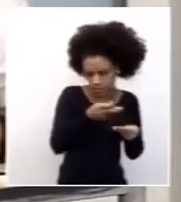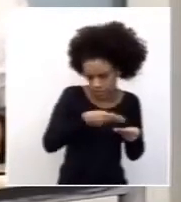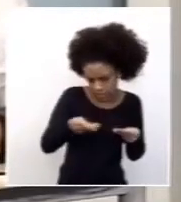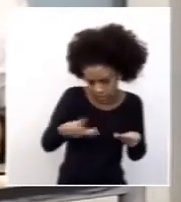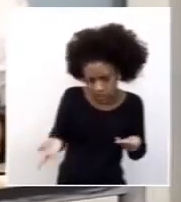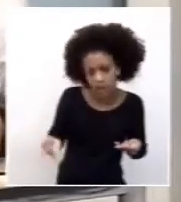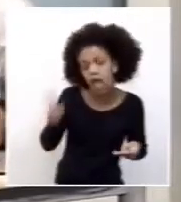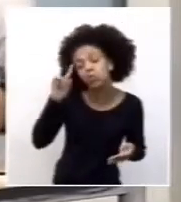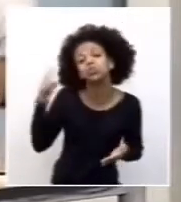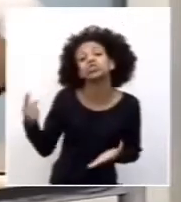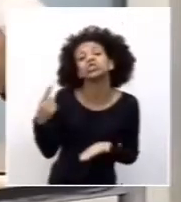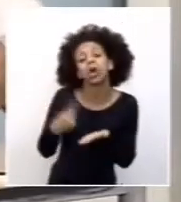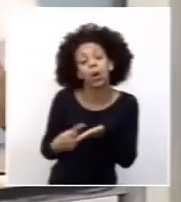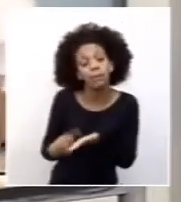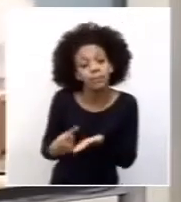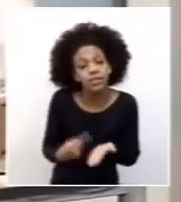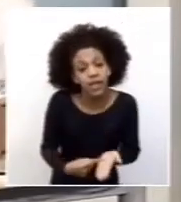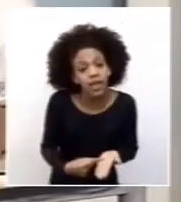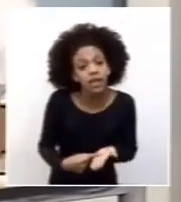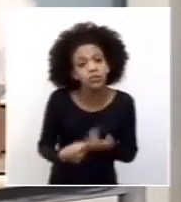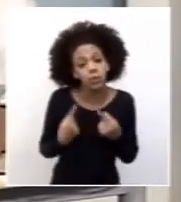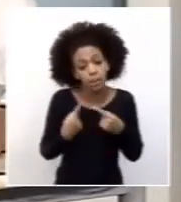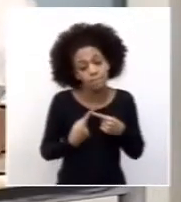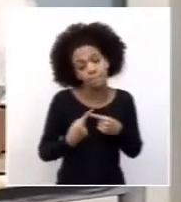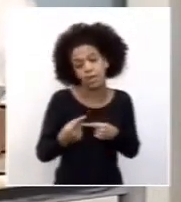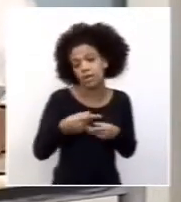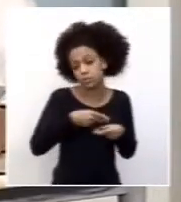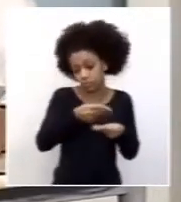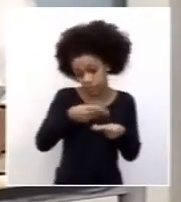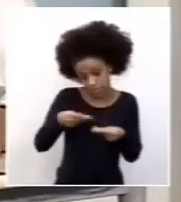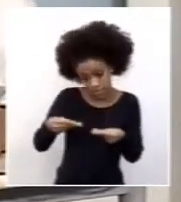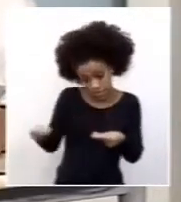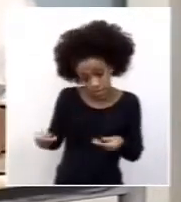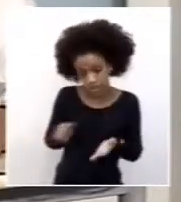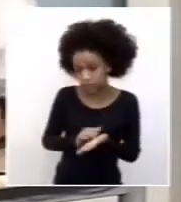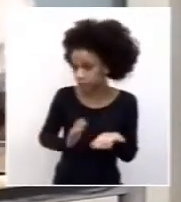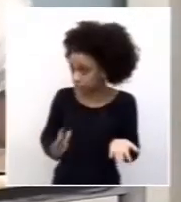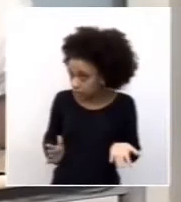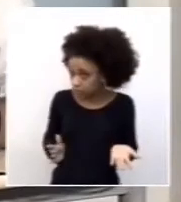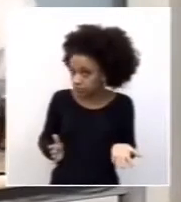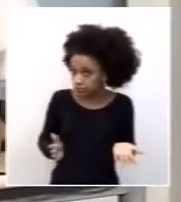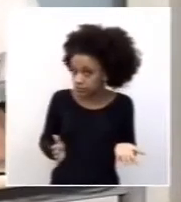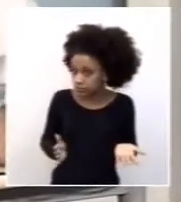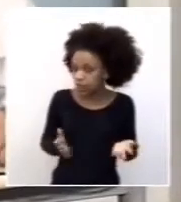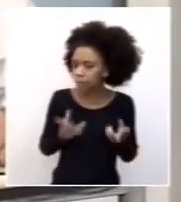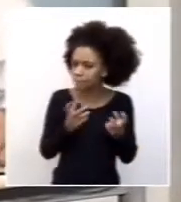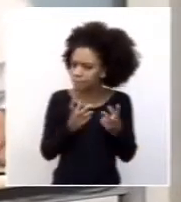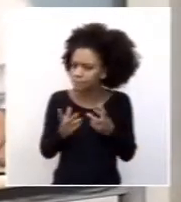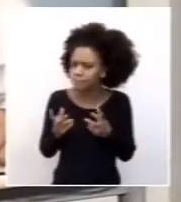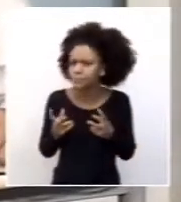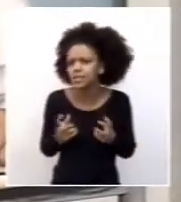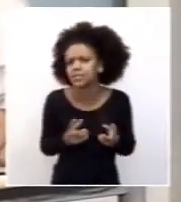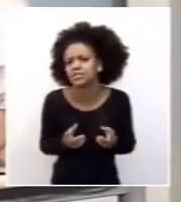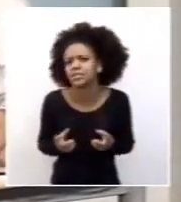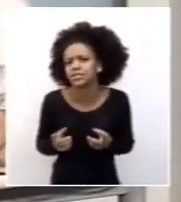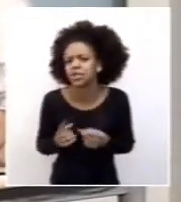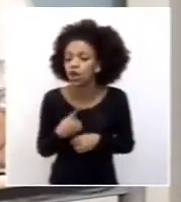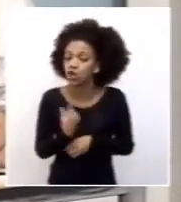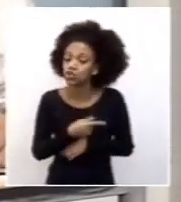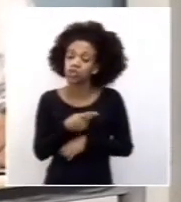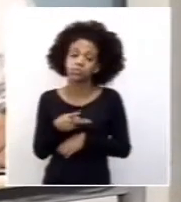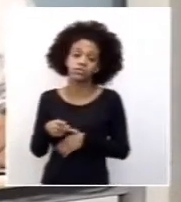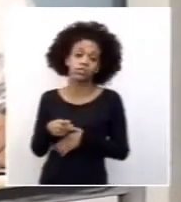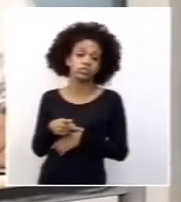na escola, qual é o prazo para entrega dessas atividades. Perceba que nós, professores,